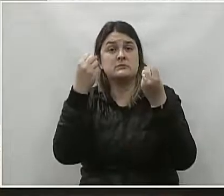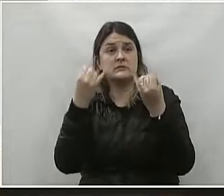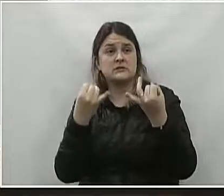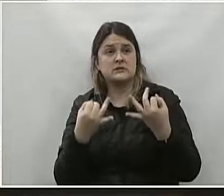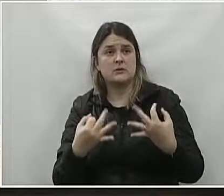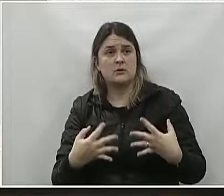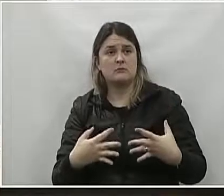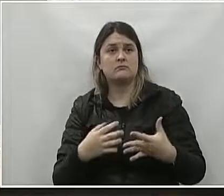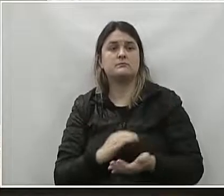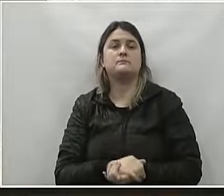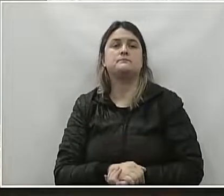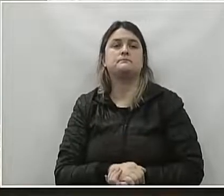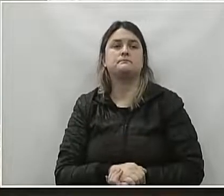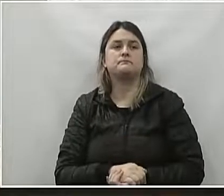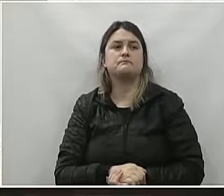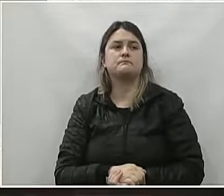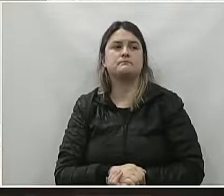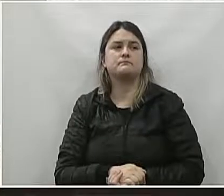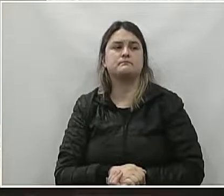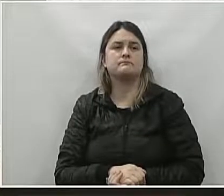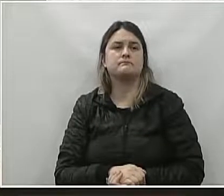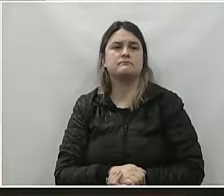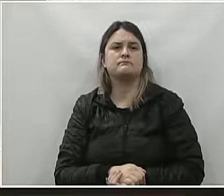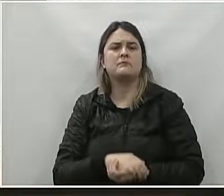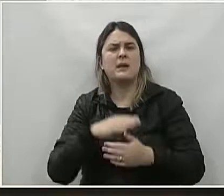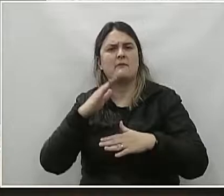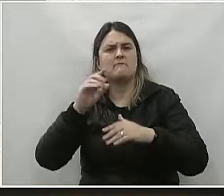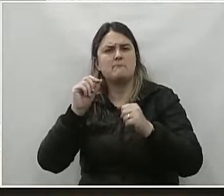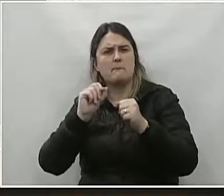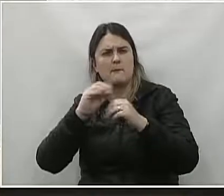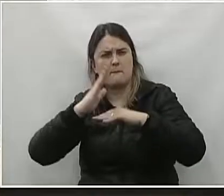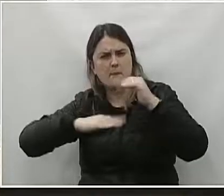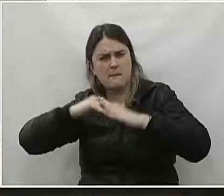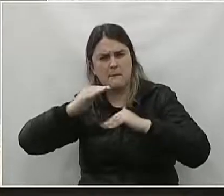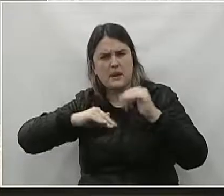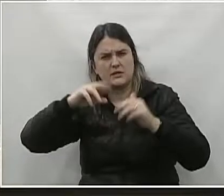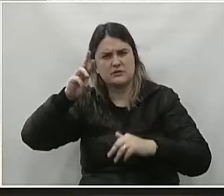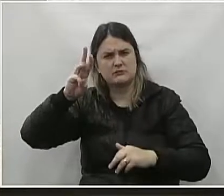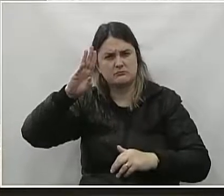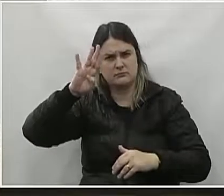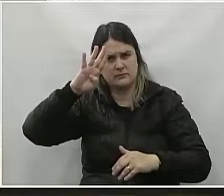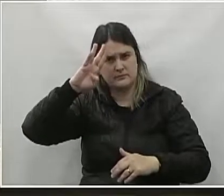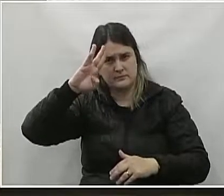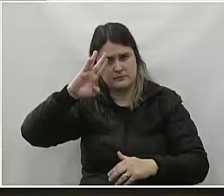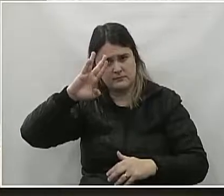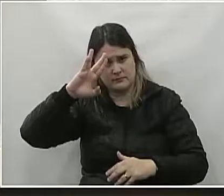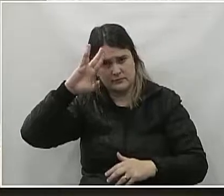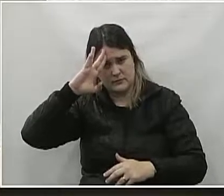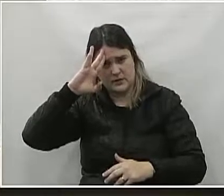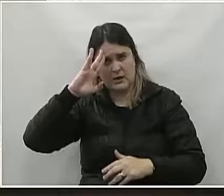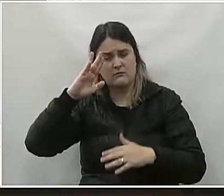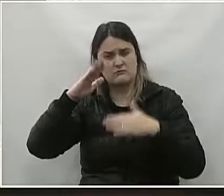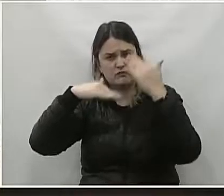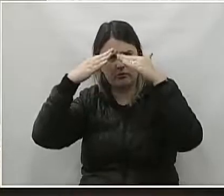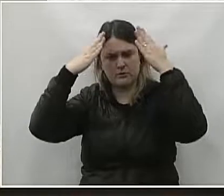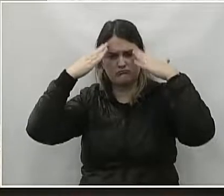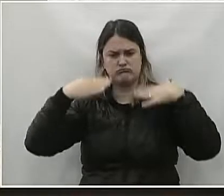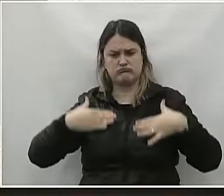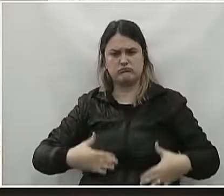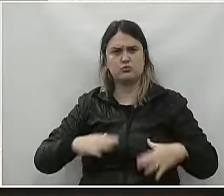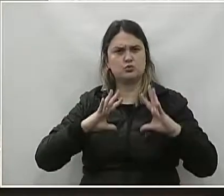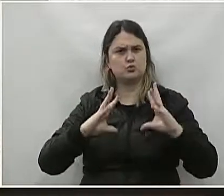Justificativa. A prática do escotismo tem como premissa o desenvolvimento do ser humano em todos os